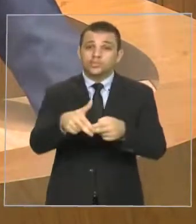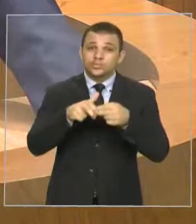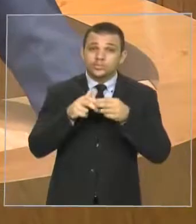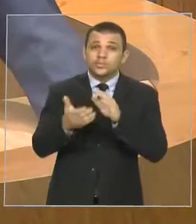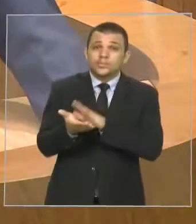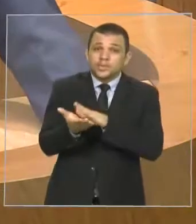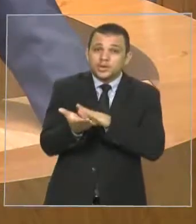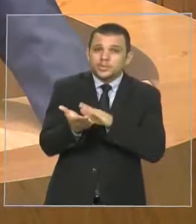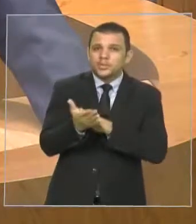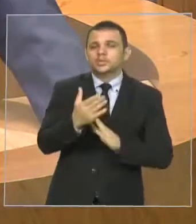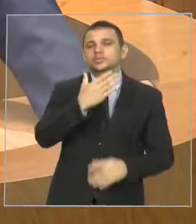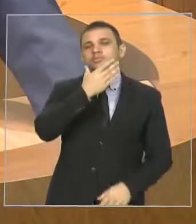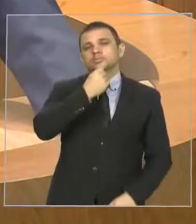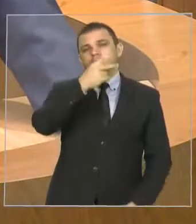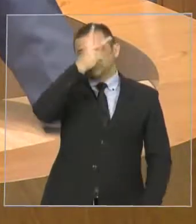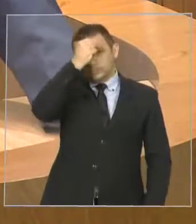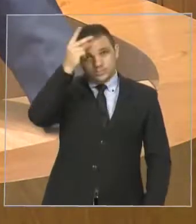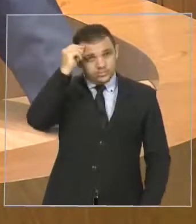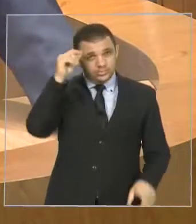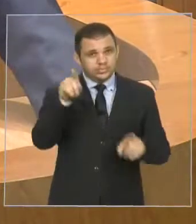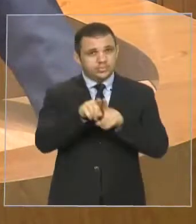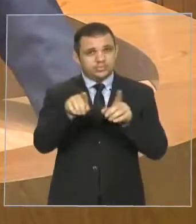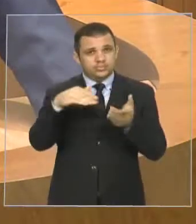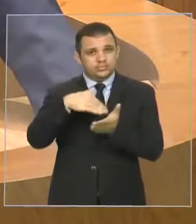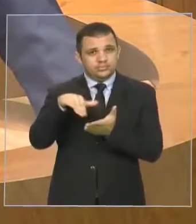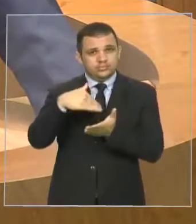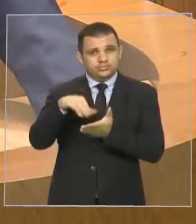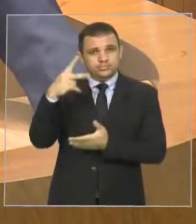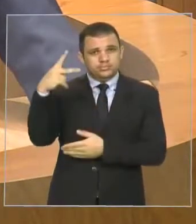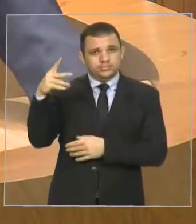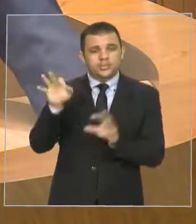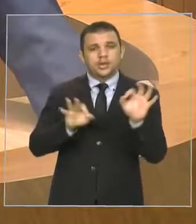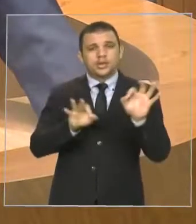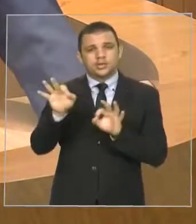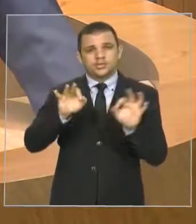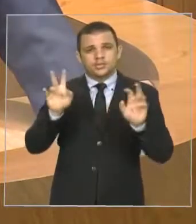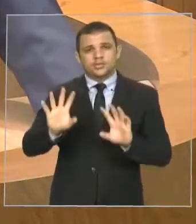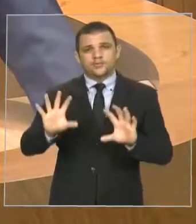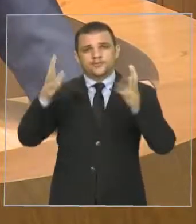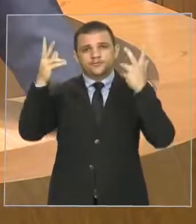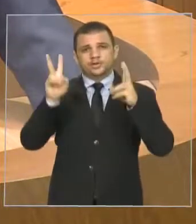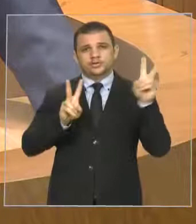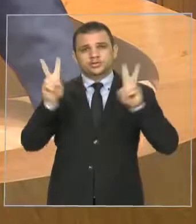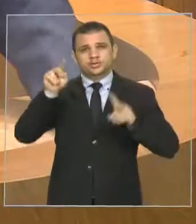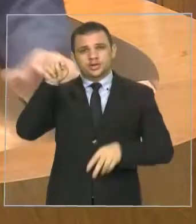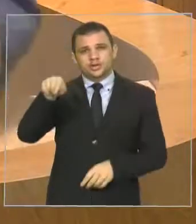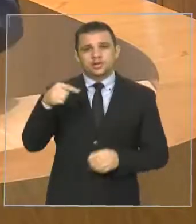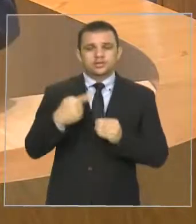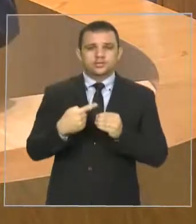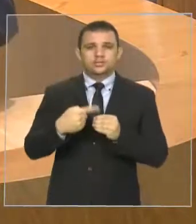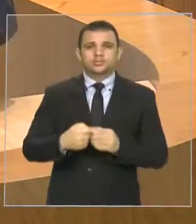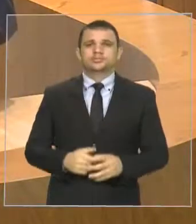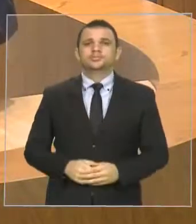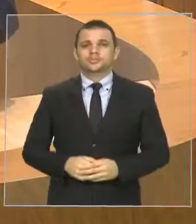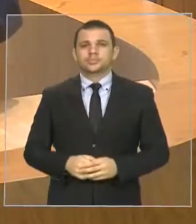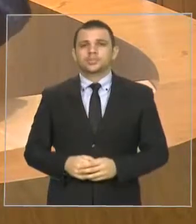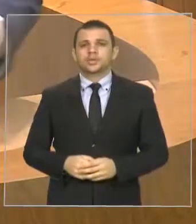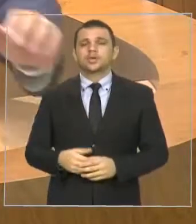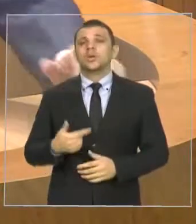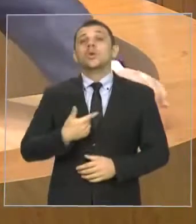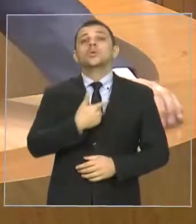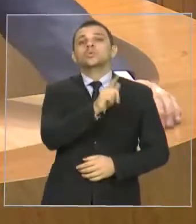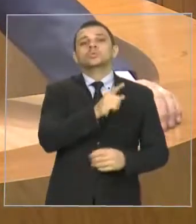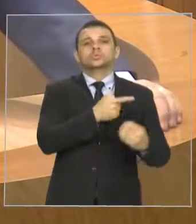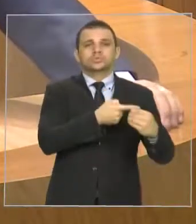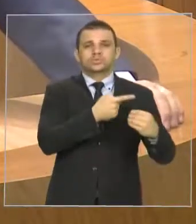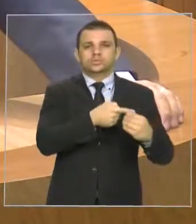o seu secretário a organização do carnaval na cidade em são benedito do rio preto estive